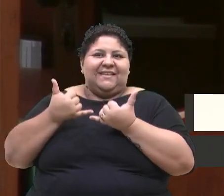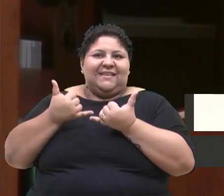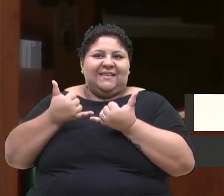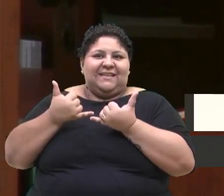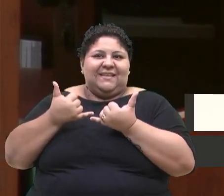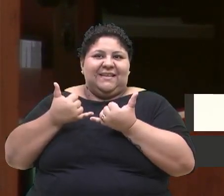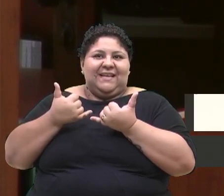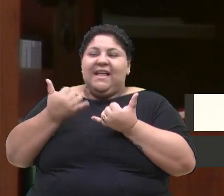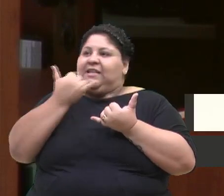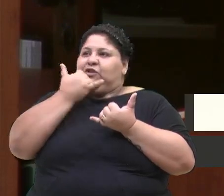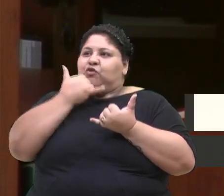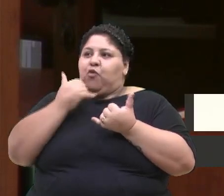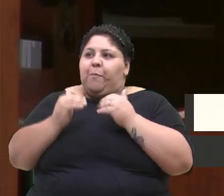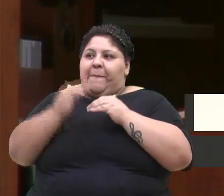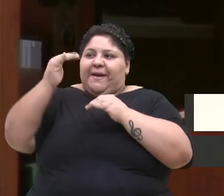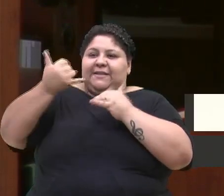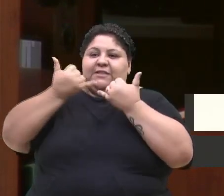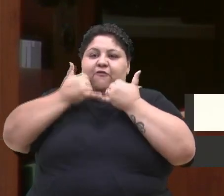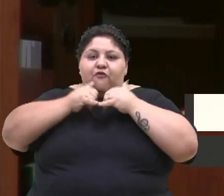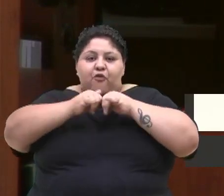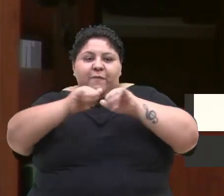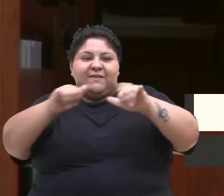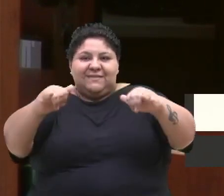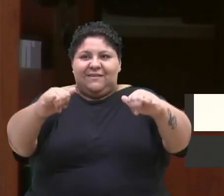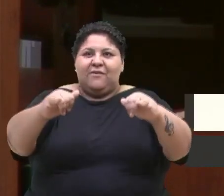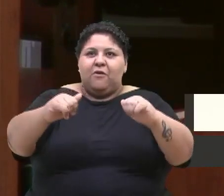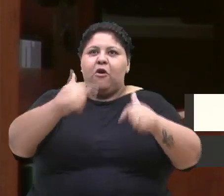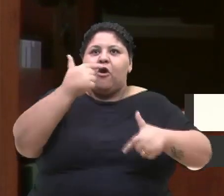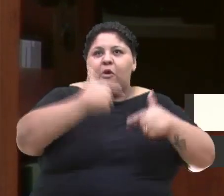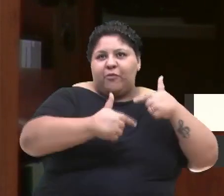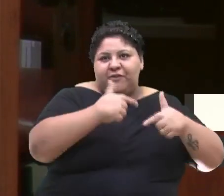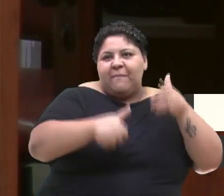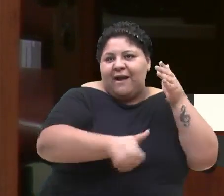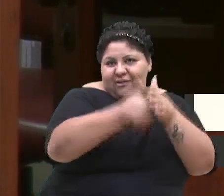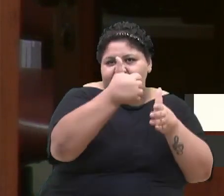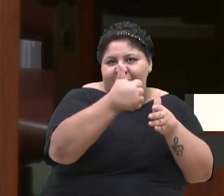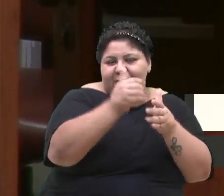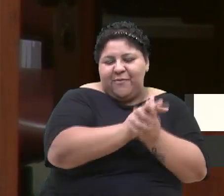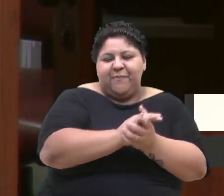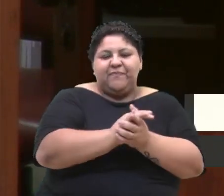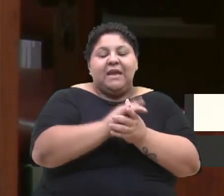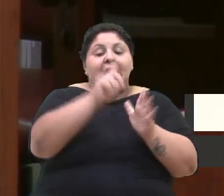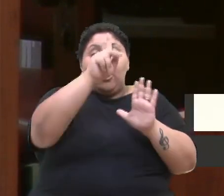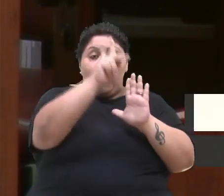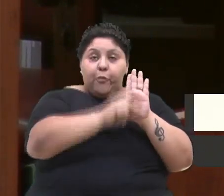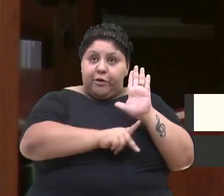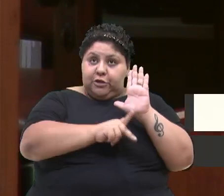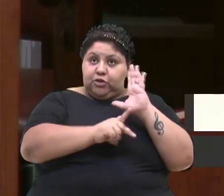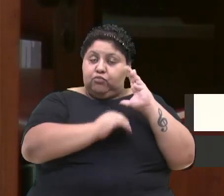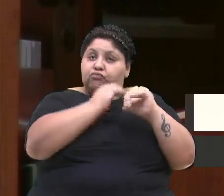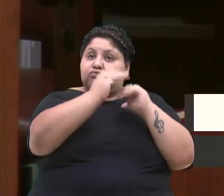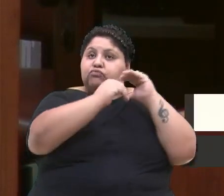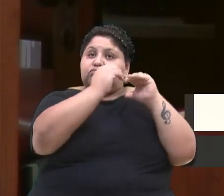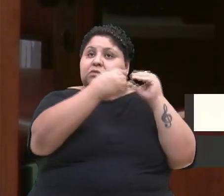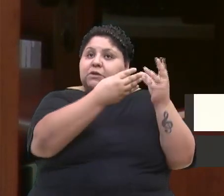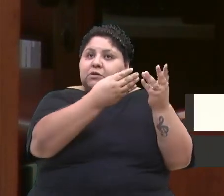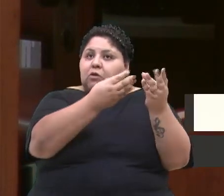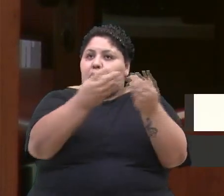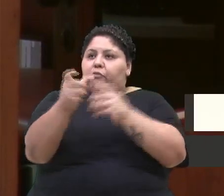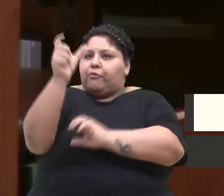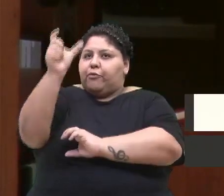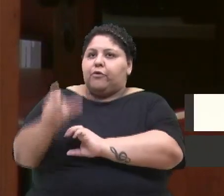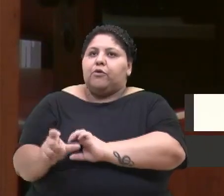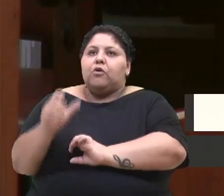o público, também em serviços privados, melhor. E é um projeto que foi construído a muitas mãos, então qual